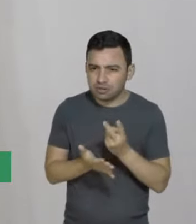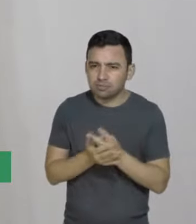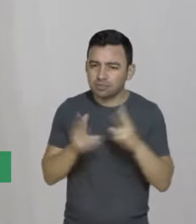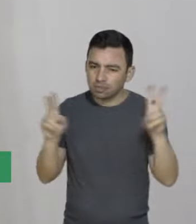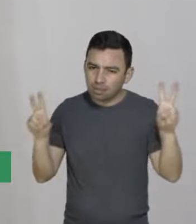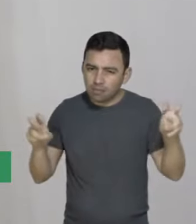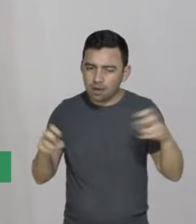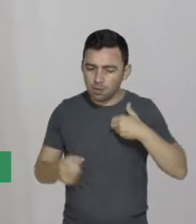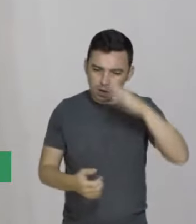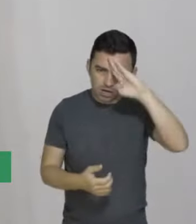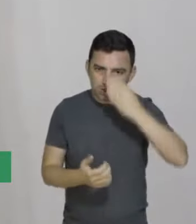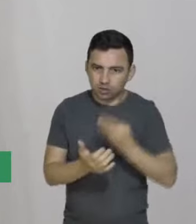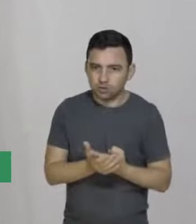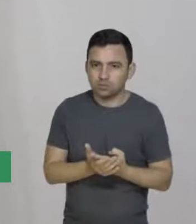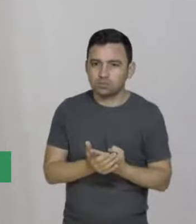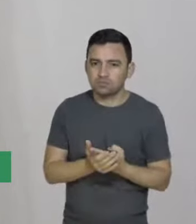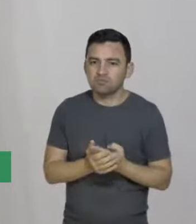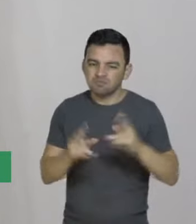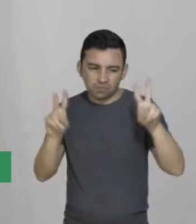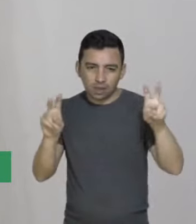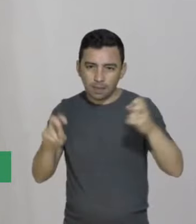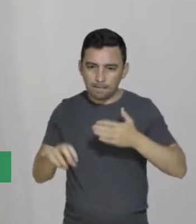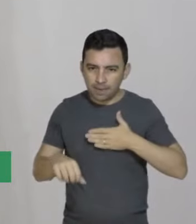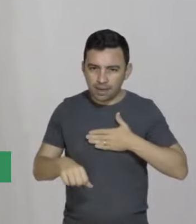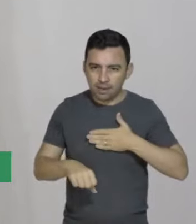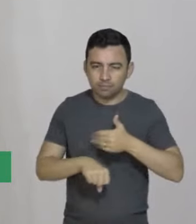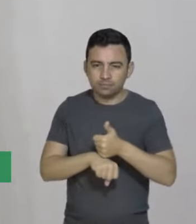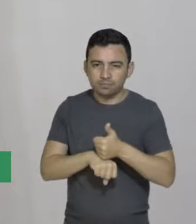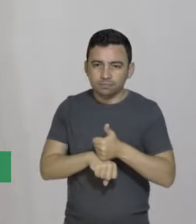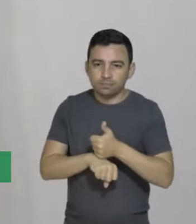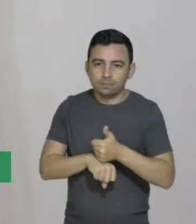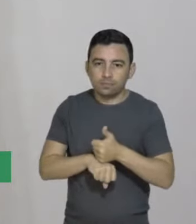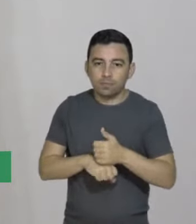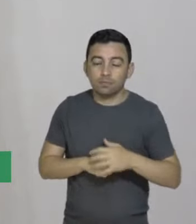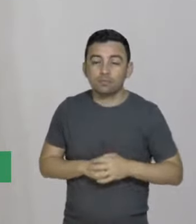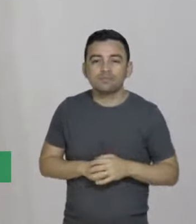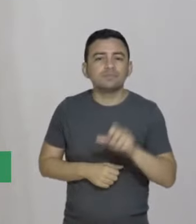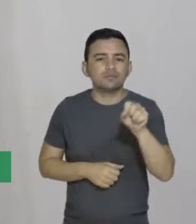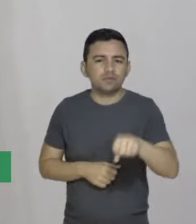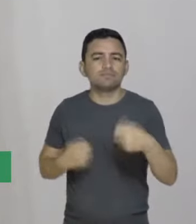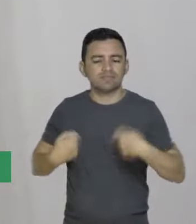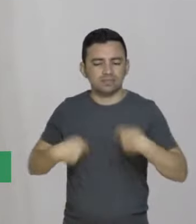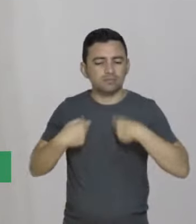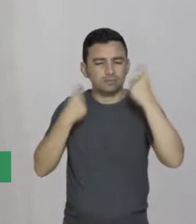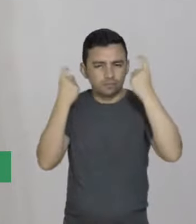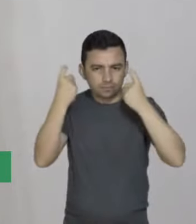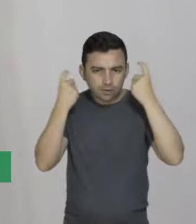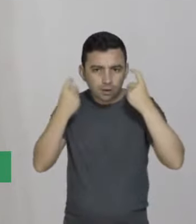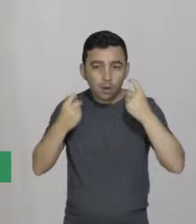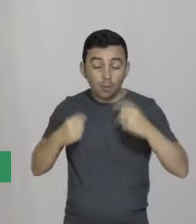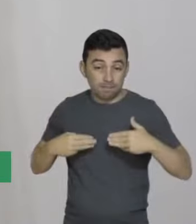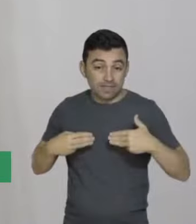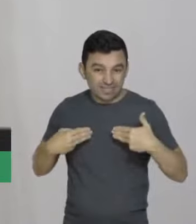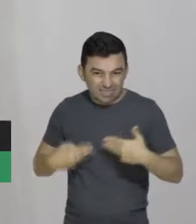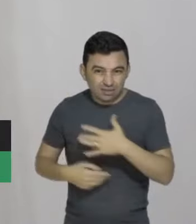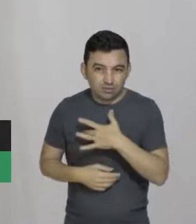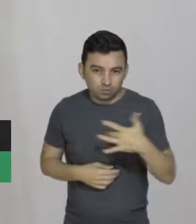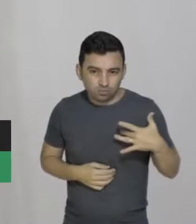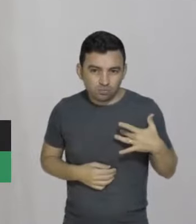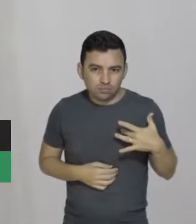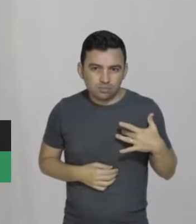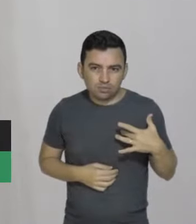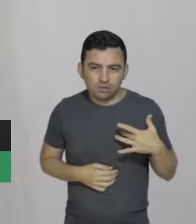acredito, uma causa que faz parte da minha profissão, mas nós temos que, sim, nos preocuparmos. O Ministério da Saúde investe mais